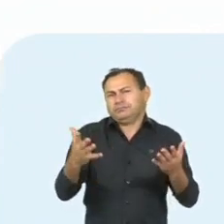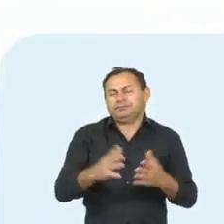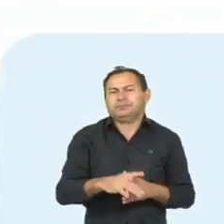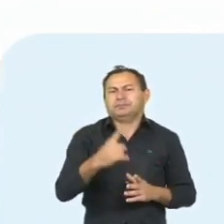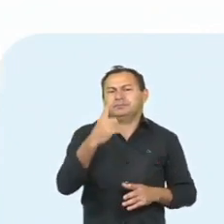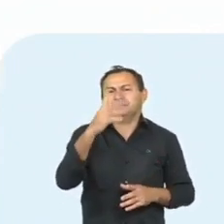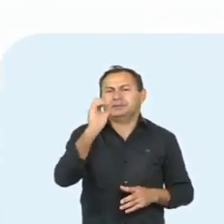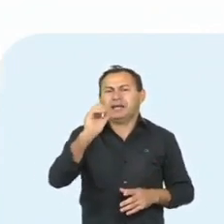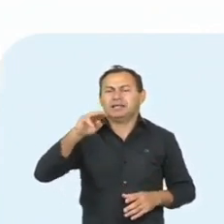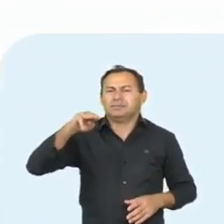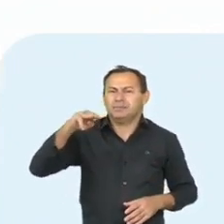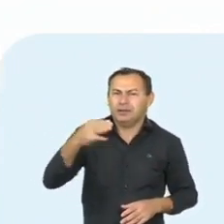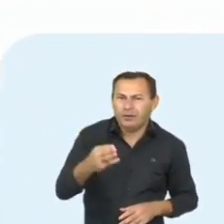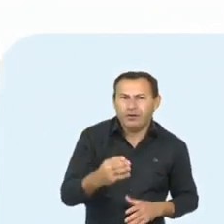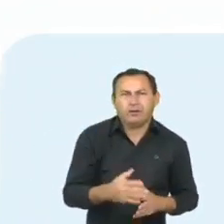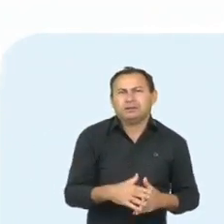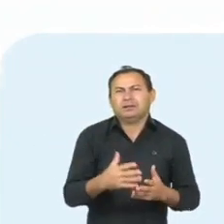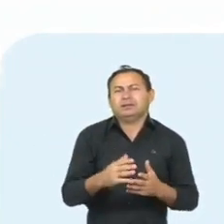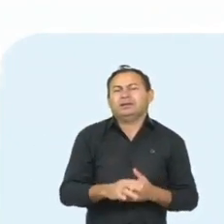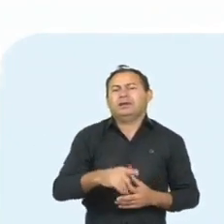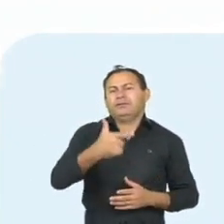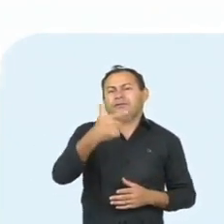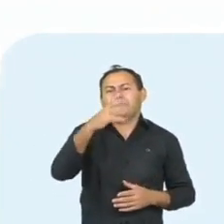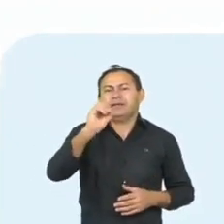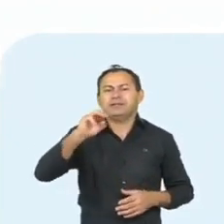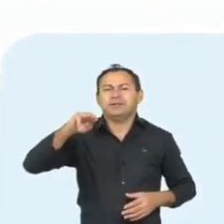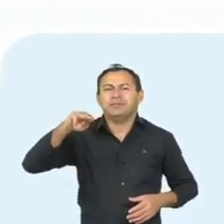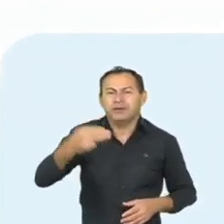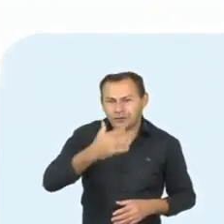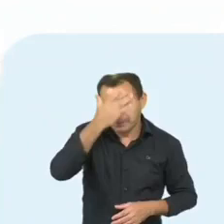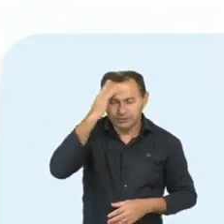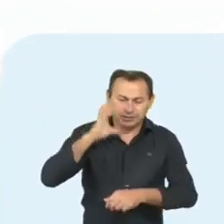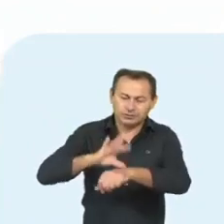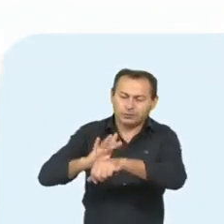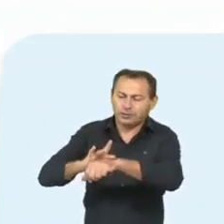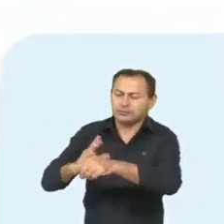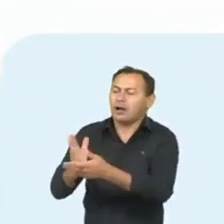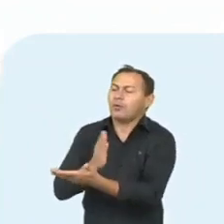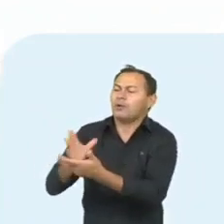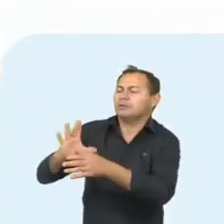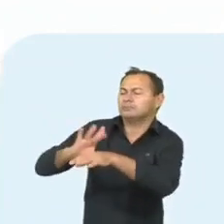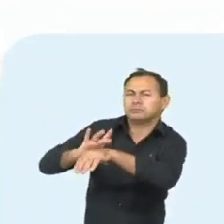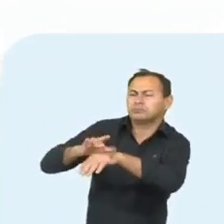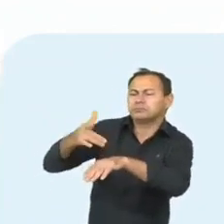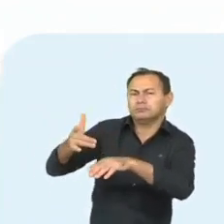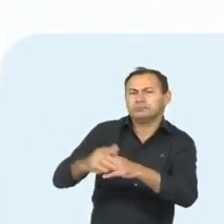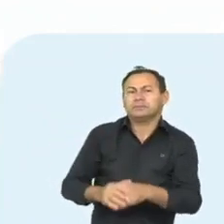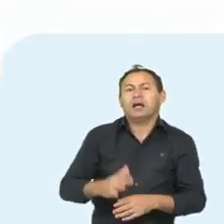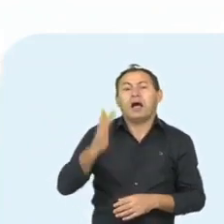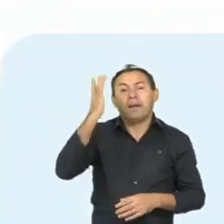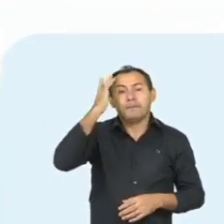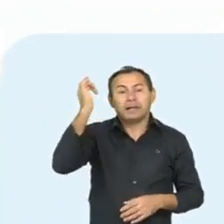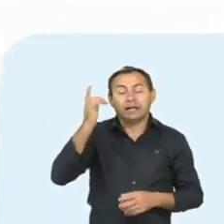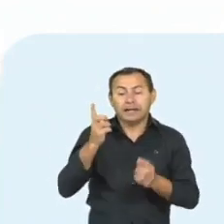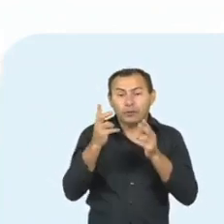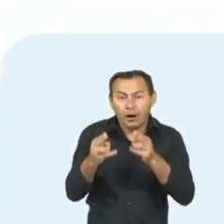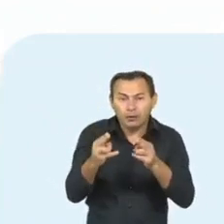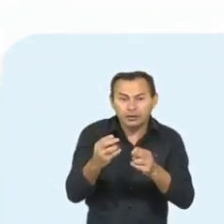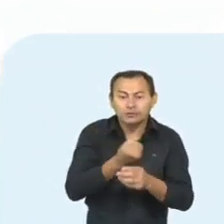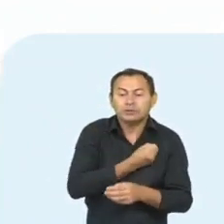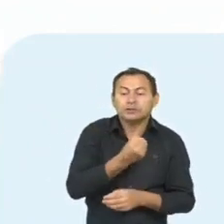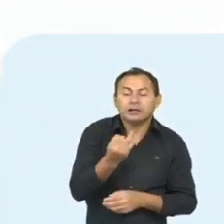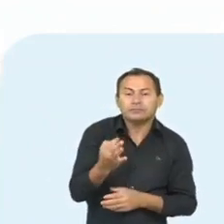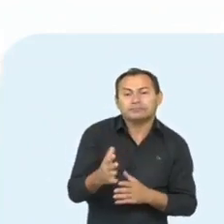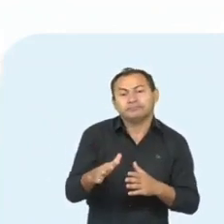10 milhões, 20 milhões de pessoas contaminadas por determinada doença. Amanhã vai ser o mesmo valor?